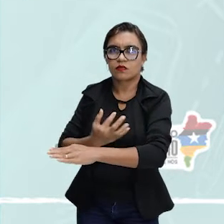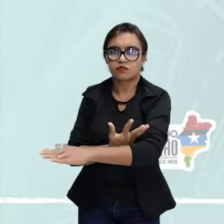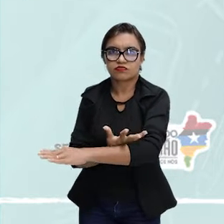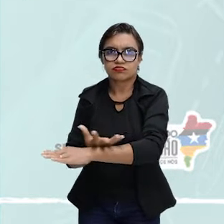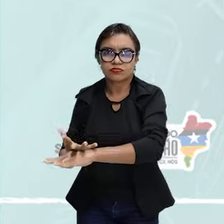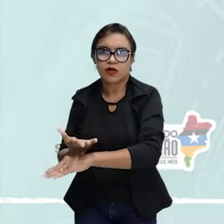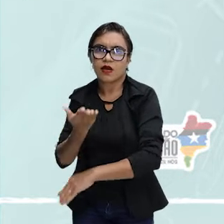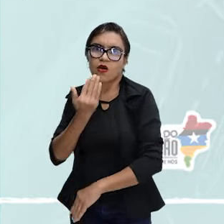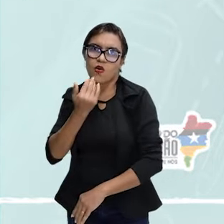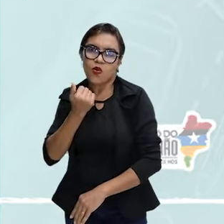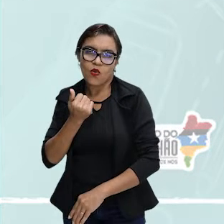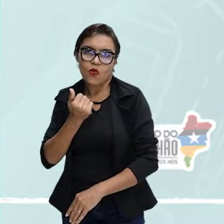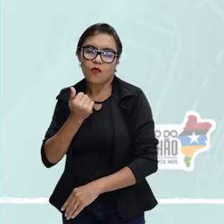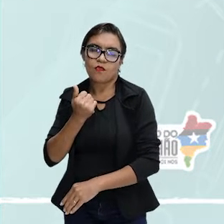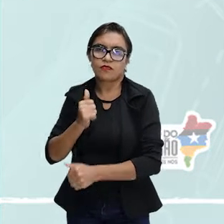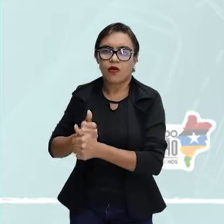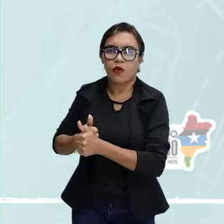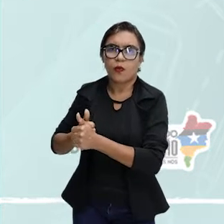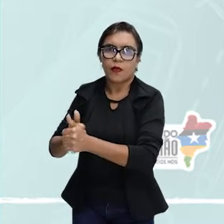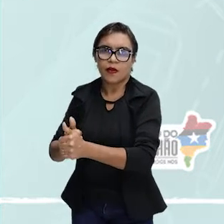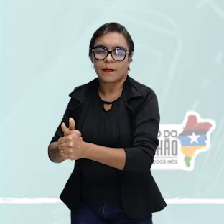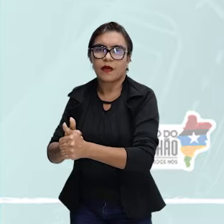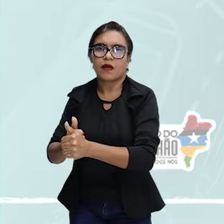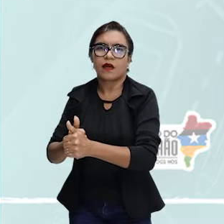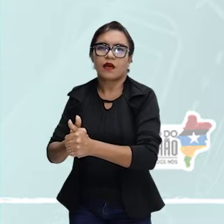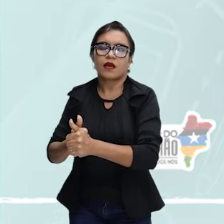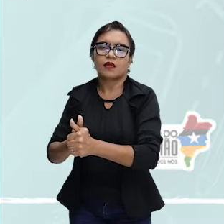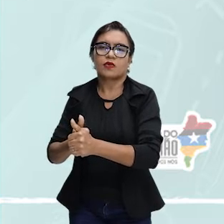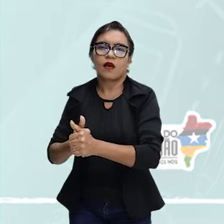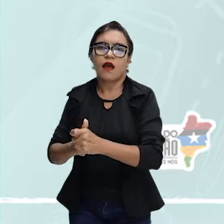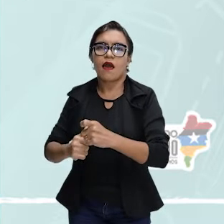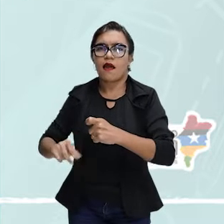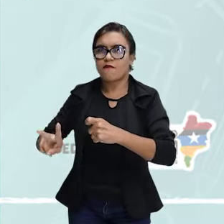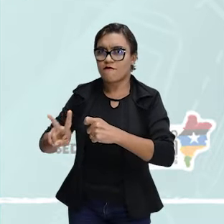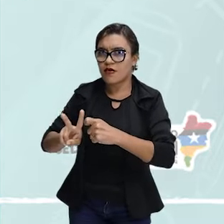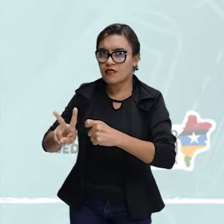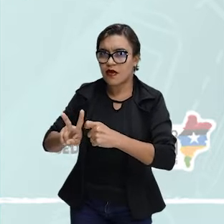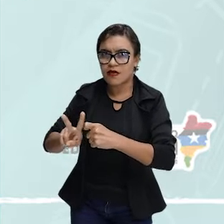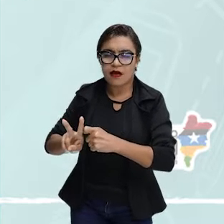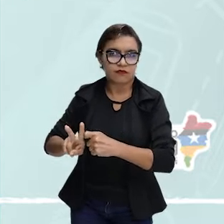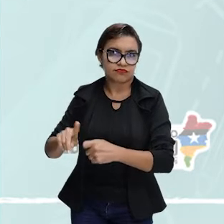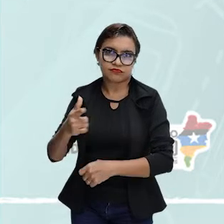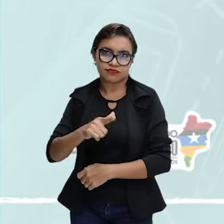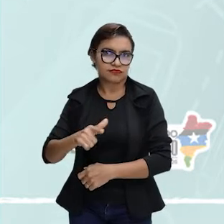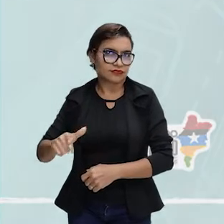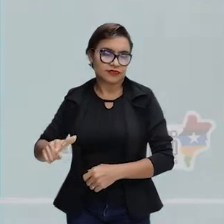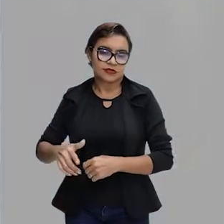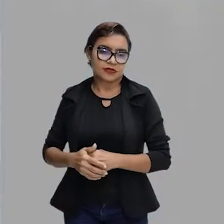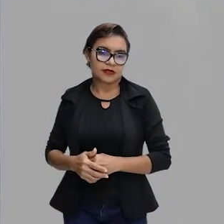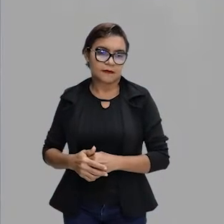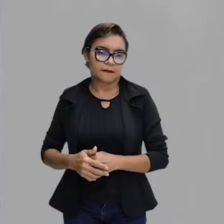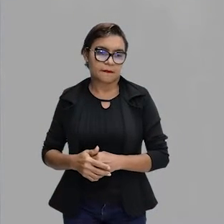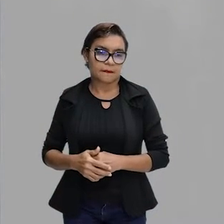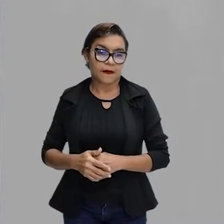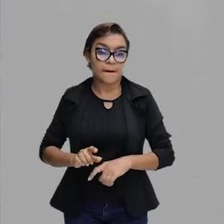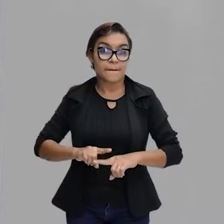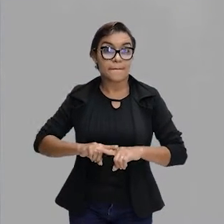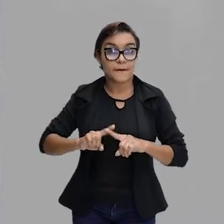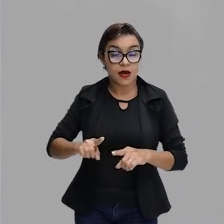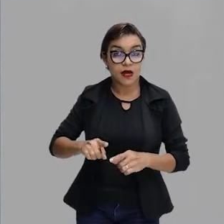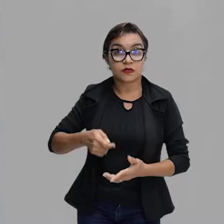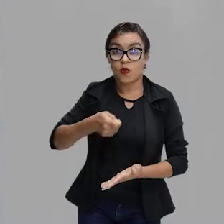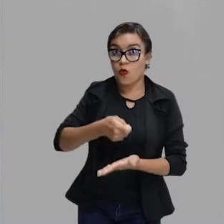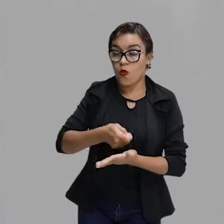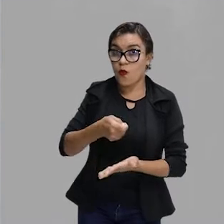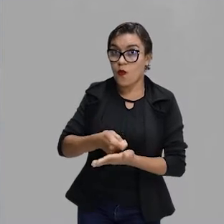não possui esse acompanhamento veterinário específico. Abre aspas. No Brasil, todo tipo de rebanho é obrigado à vacinação da febre